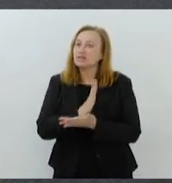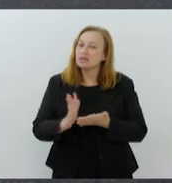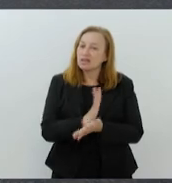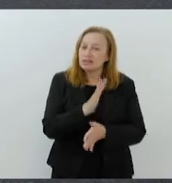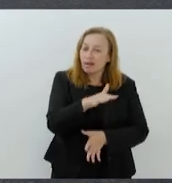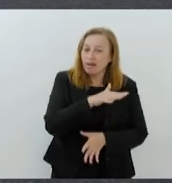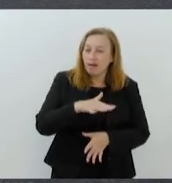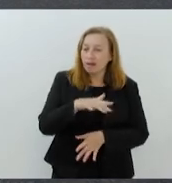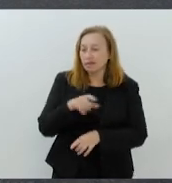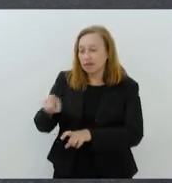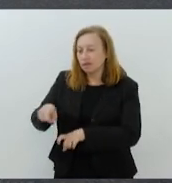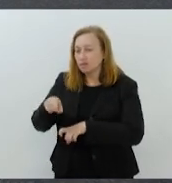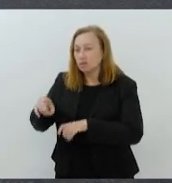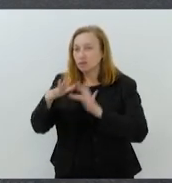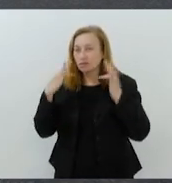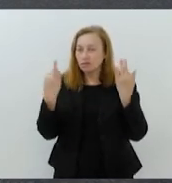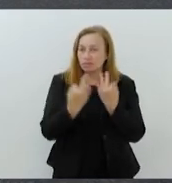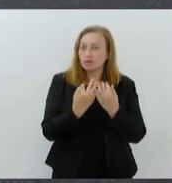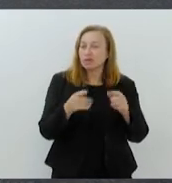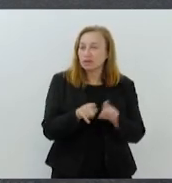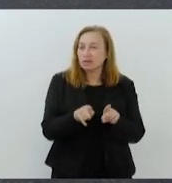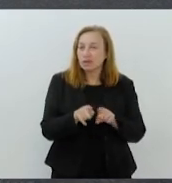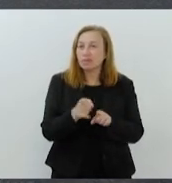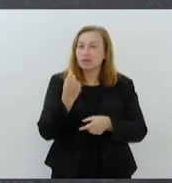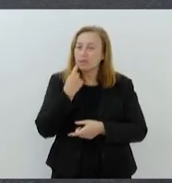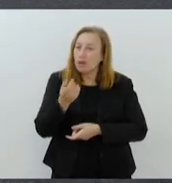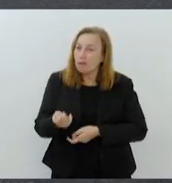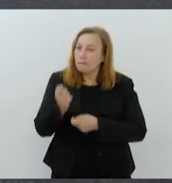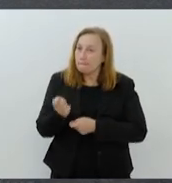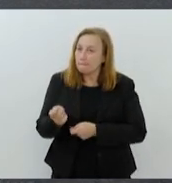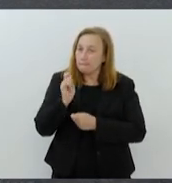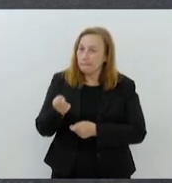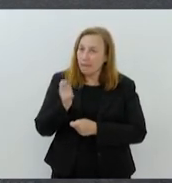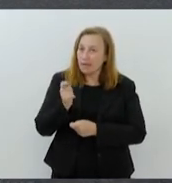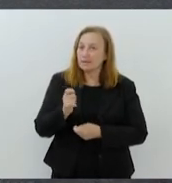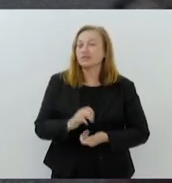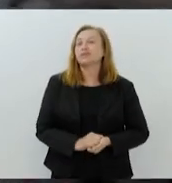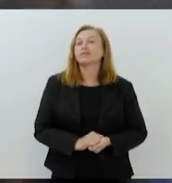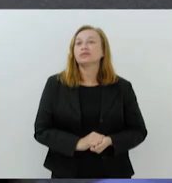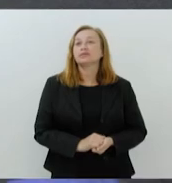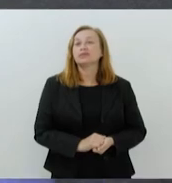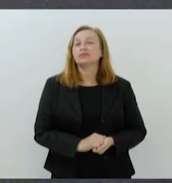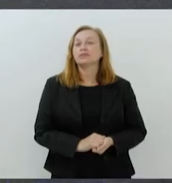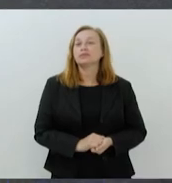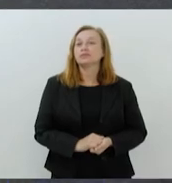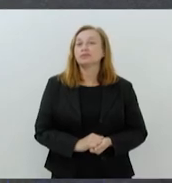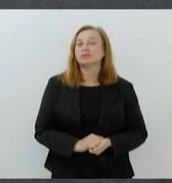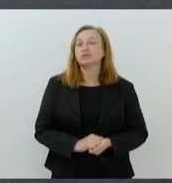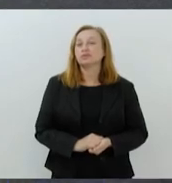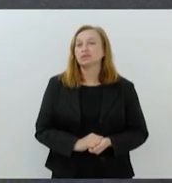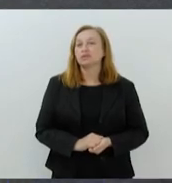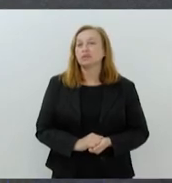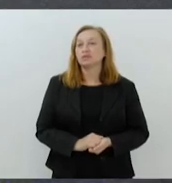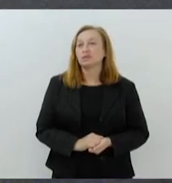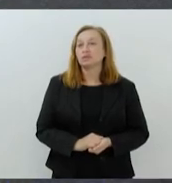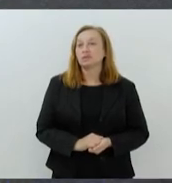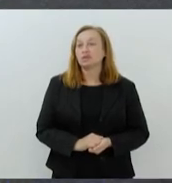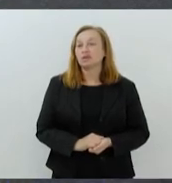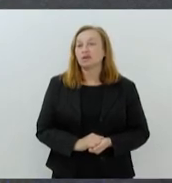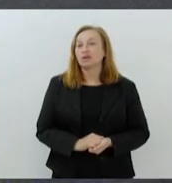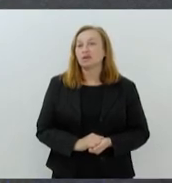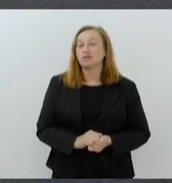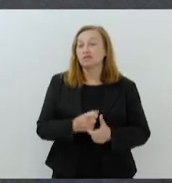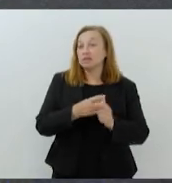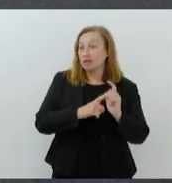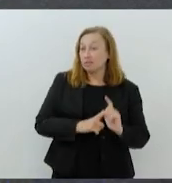da agricultura familiar e da pesca artesanal, eles ficam na ponta, ficam na mão do